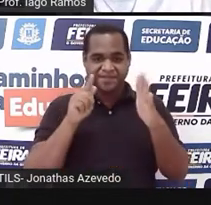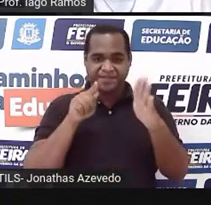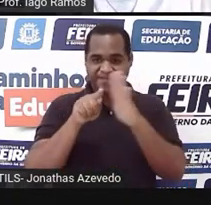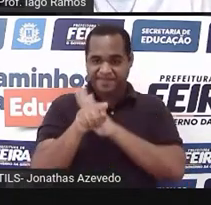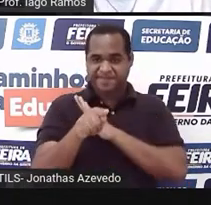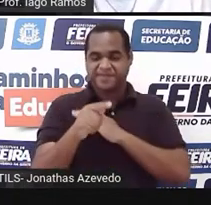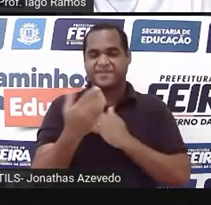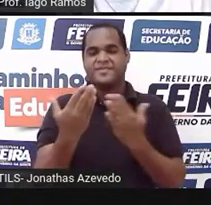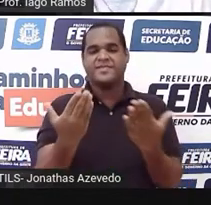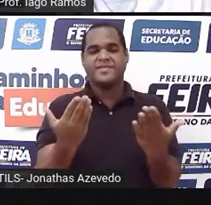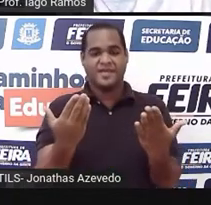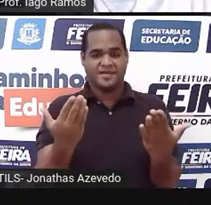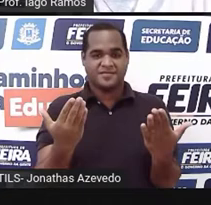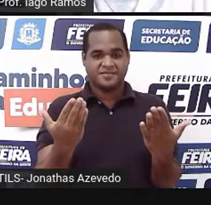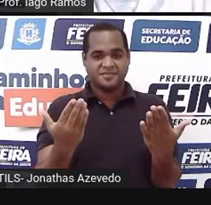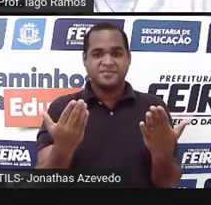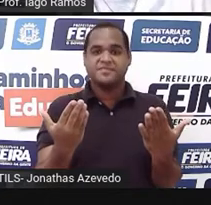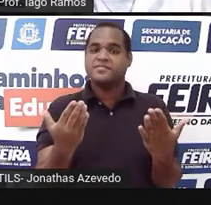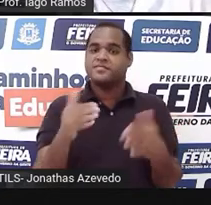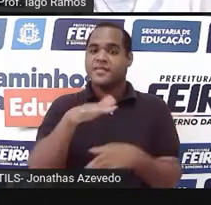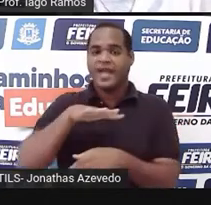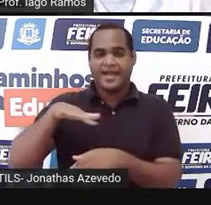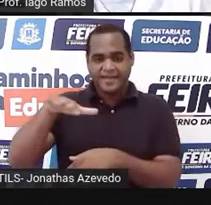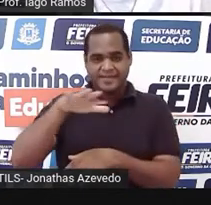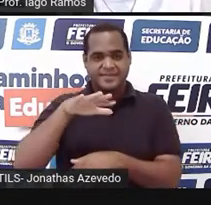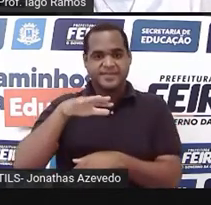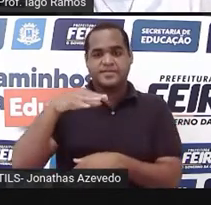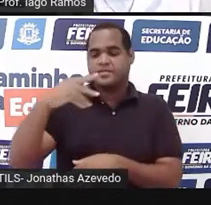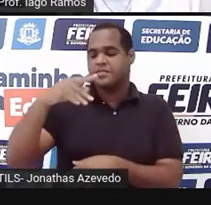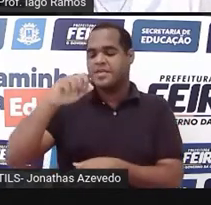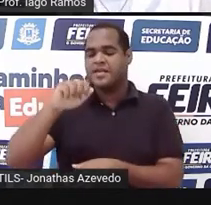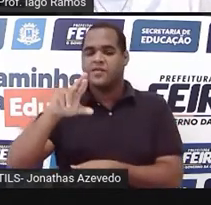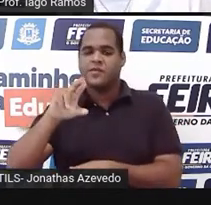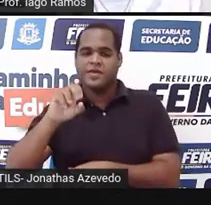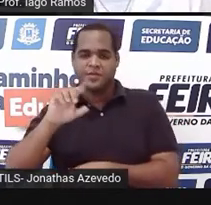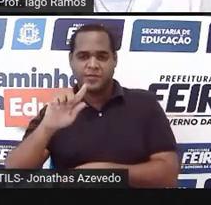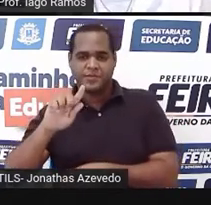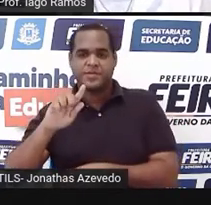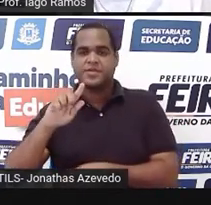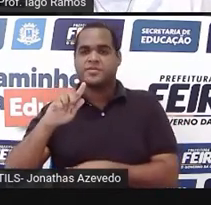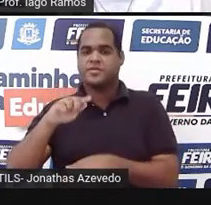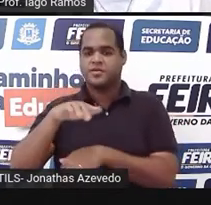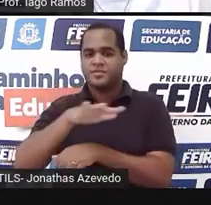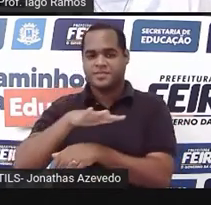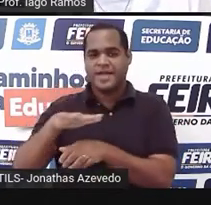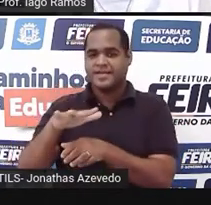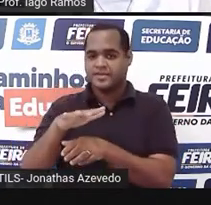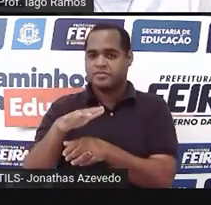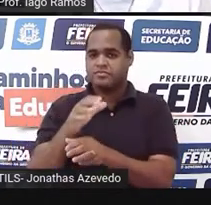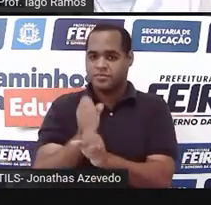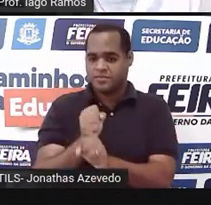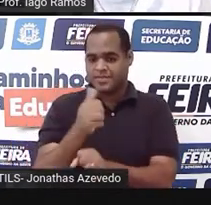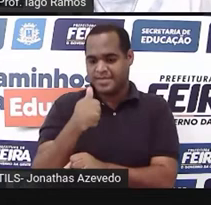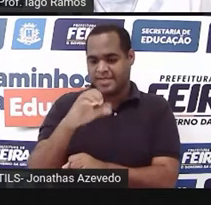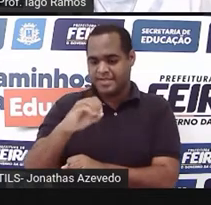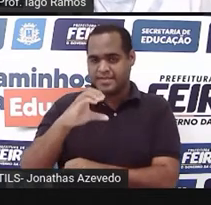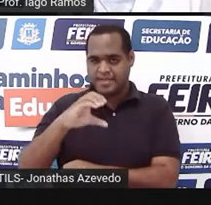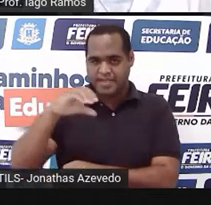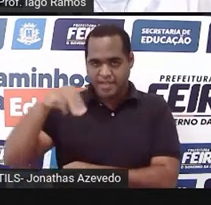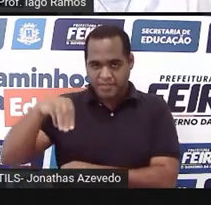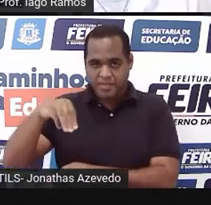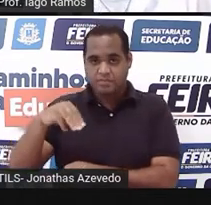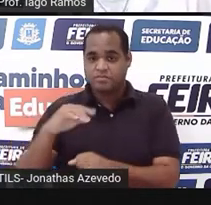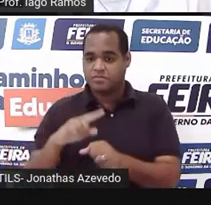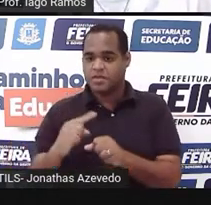pergunta é a seguinte e qual é a área de um paralelogramo de base 10 cm